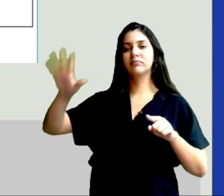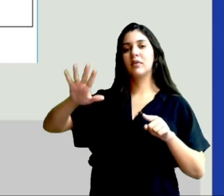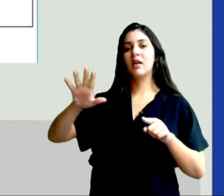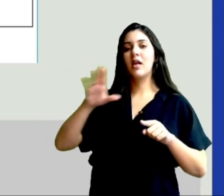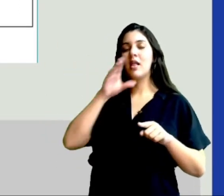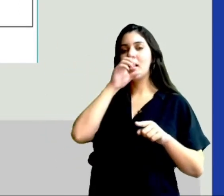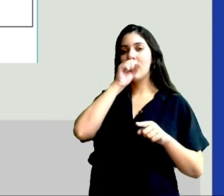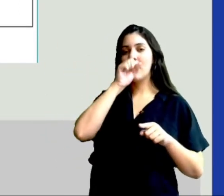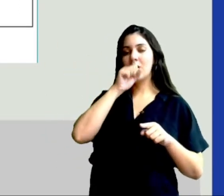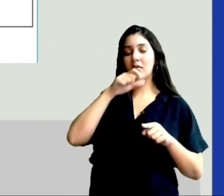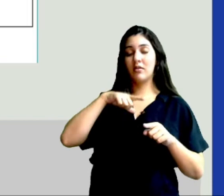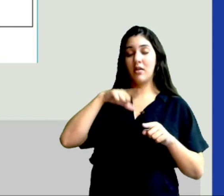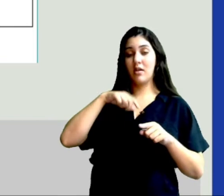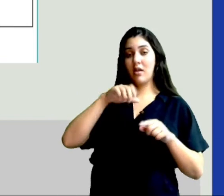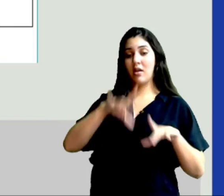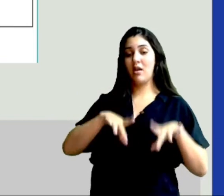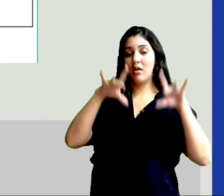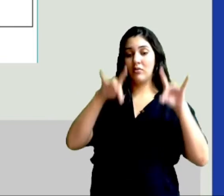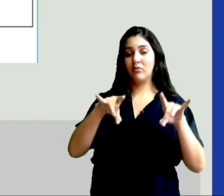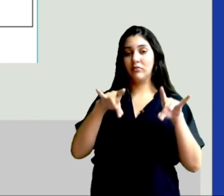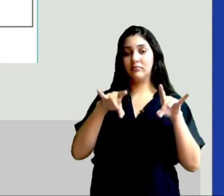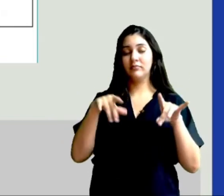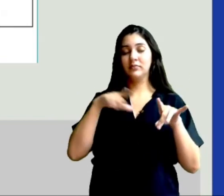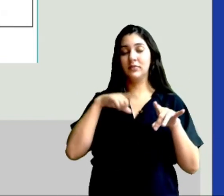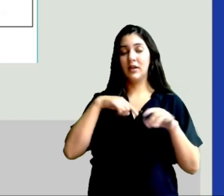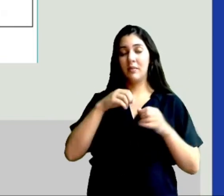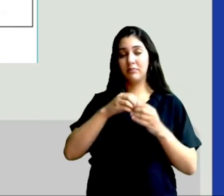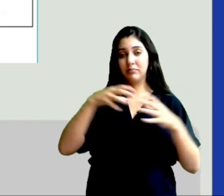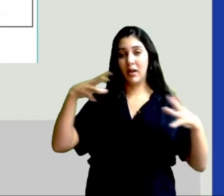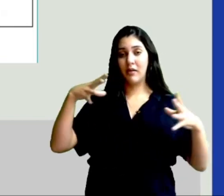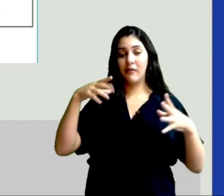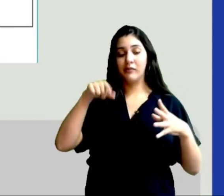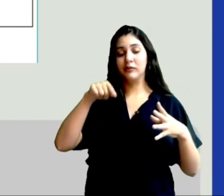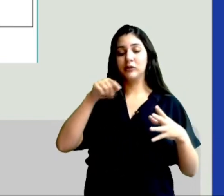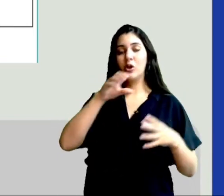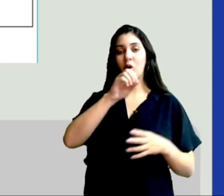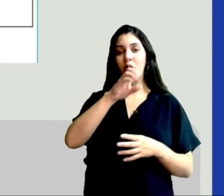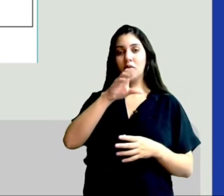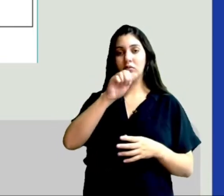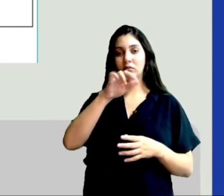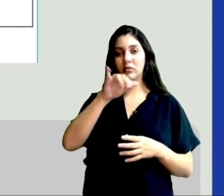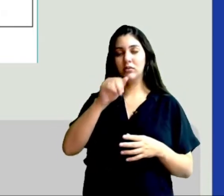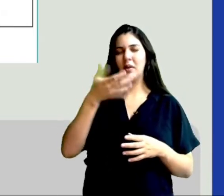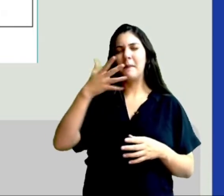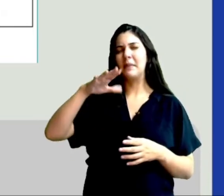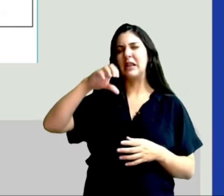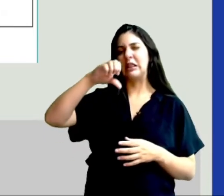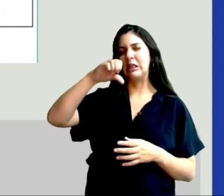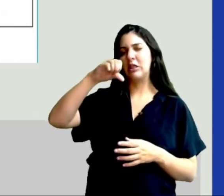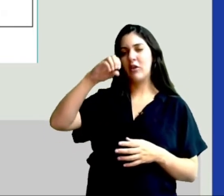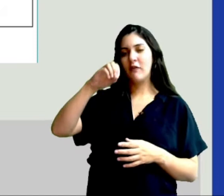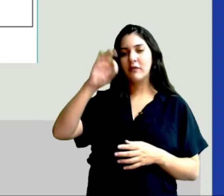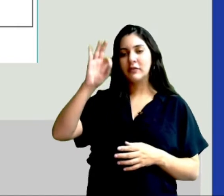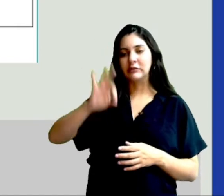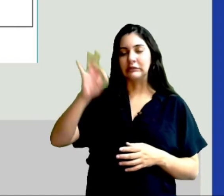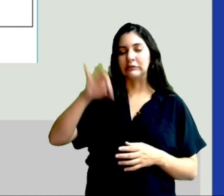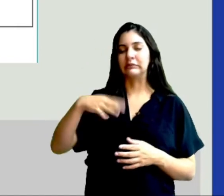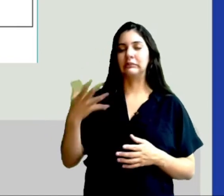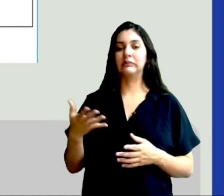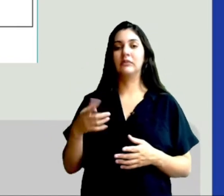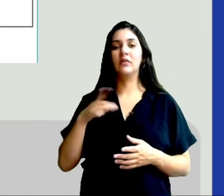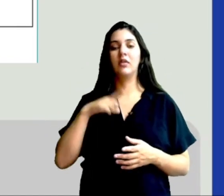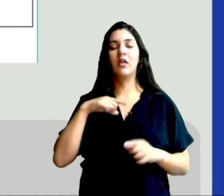Austrália ocupa a maior parte, né, da Oceania, quase toda a totalidade, né, 90,22%. Papua Nova